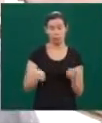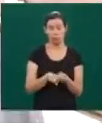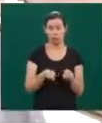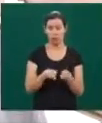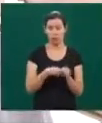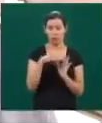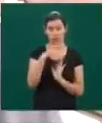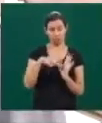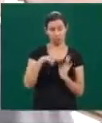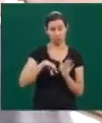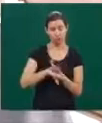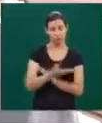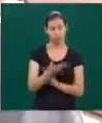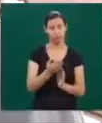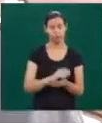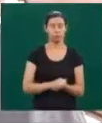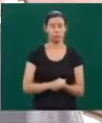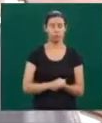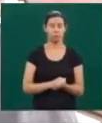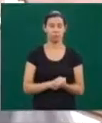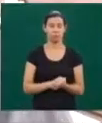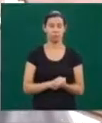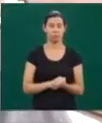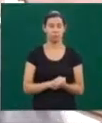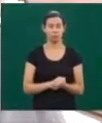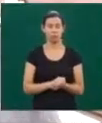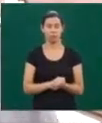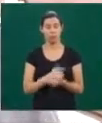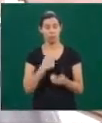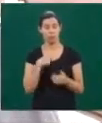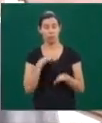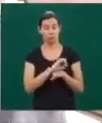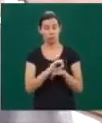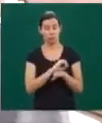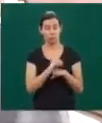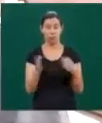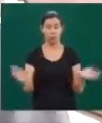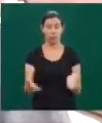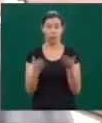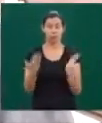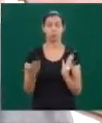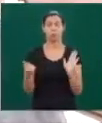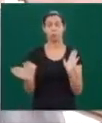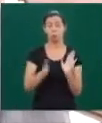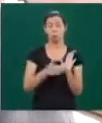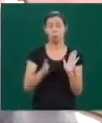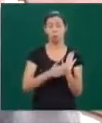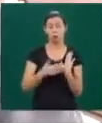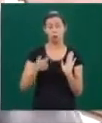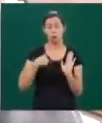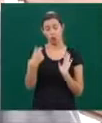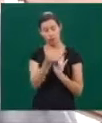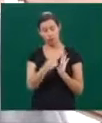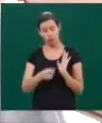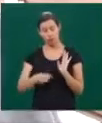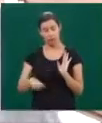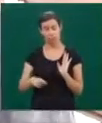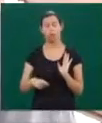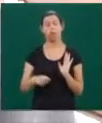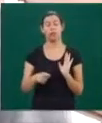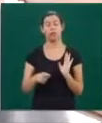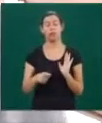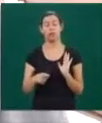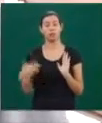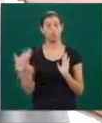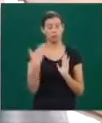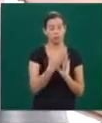certa maneira, me motiva a estar aqui porque propõe, né, eu a escrever. Então, são encontros, né, que